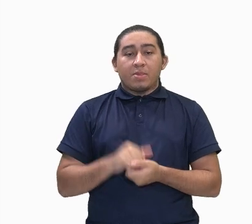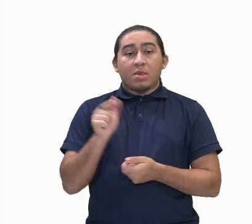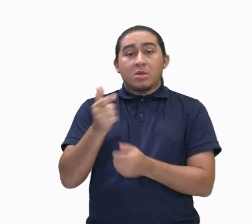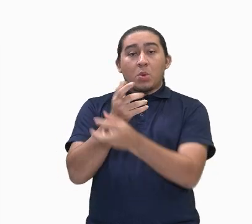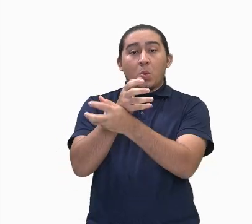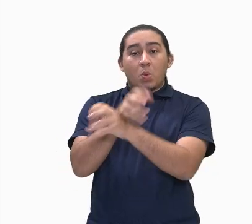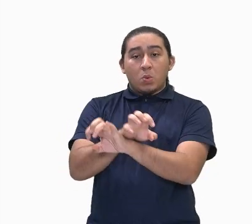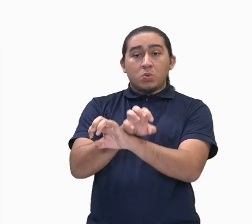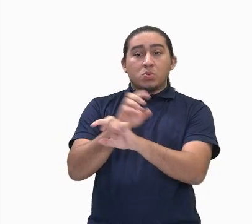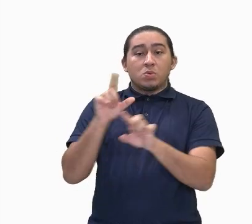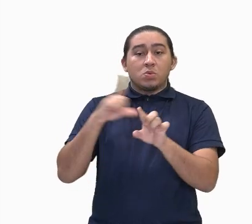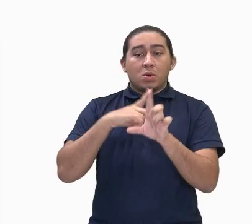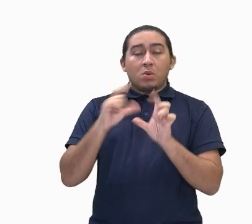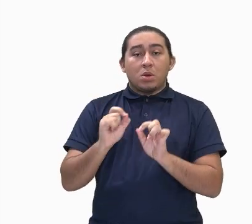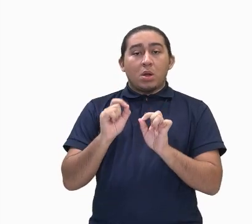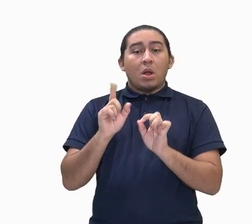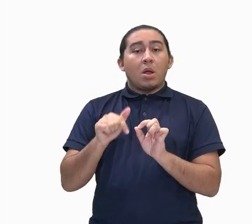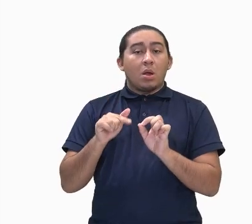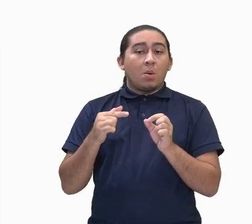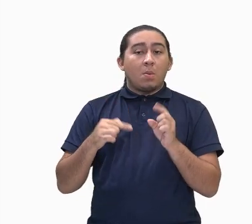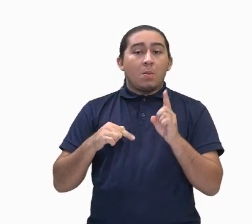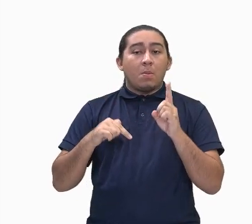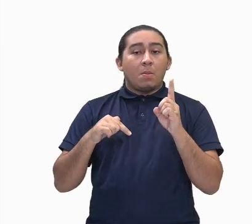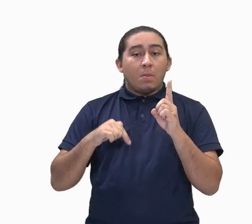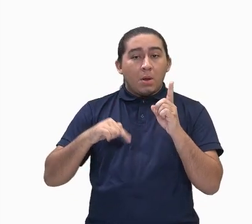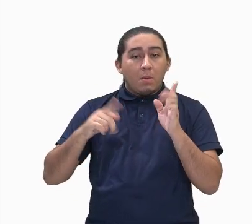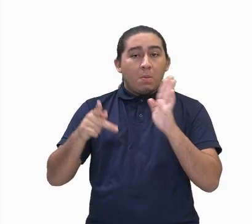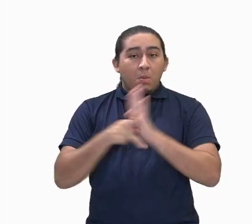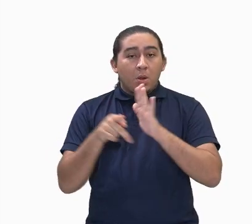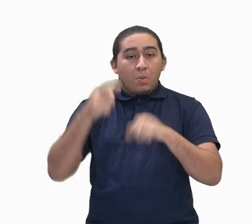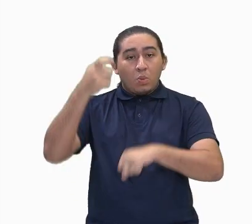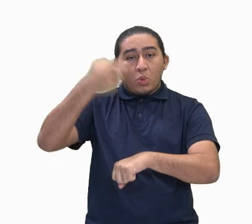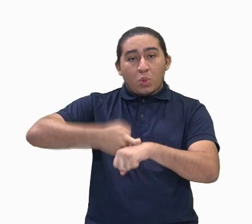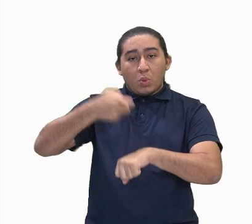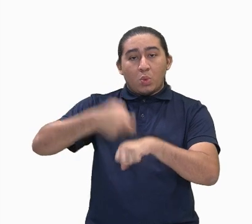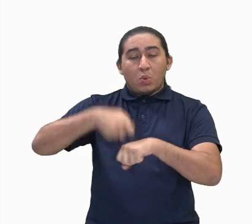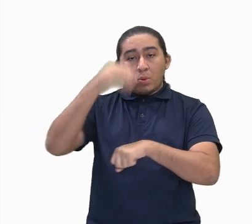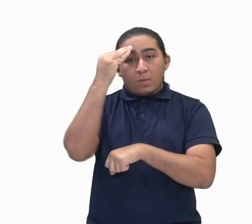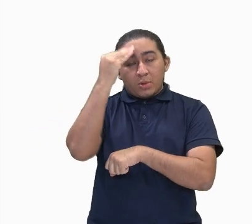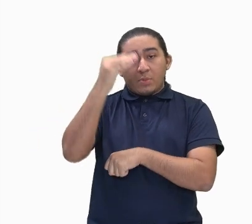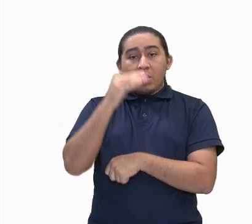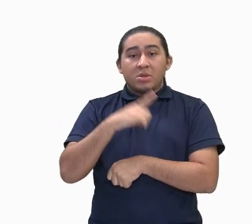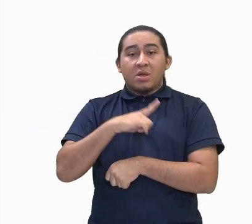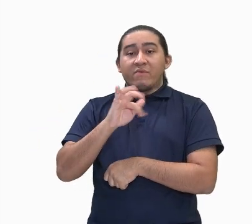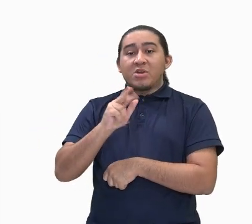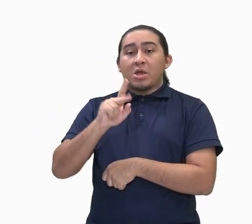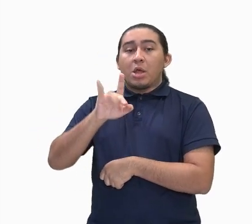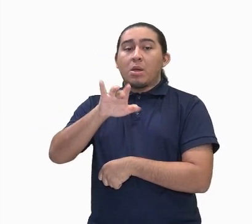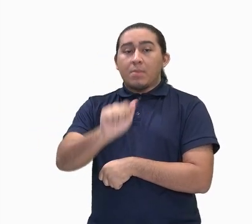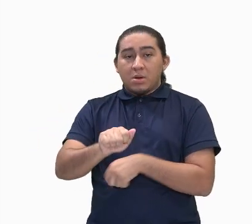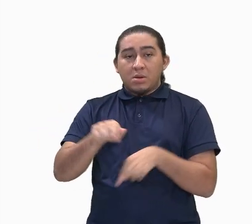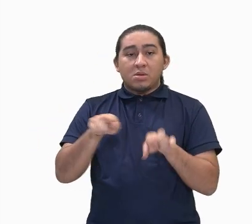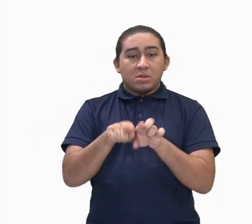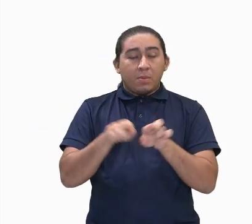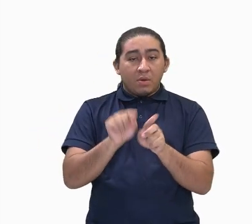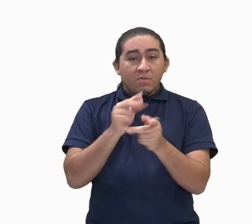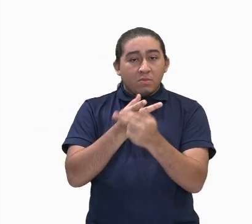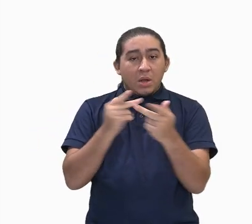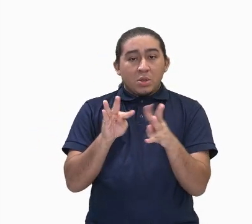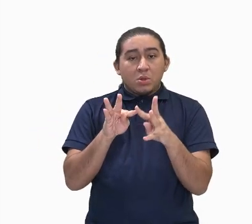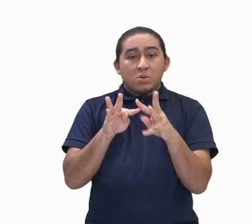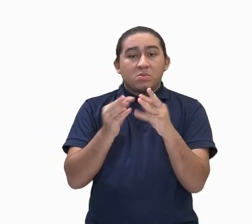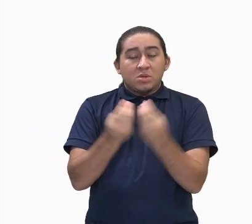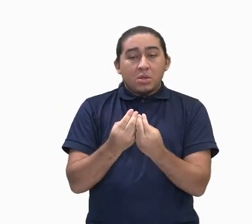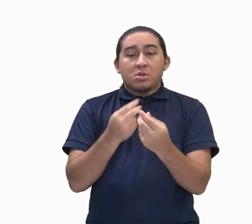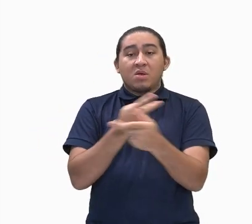é constituído de uma matriz rígida, formada basicamente por fibras colágenas e sais de cálcio, e